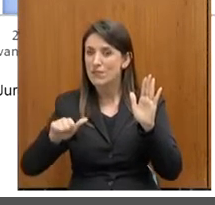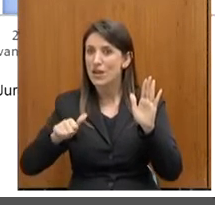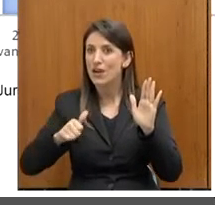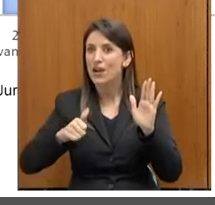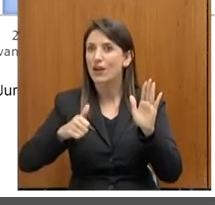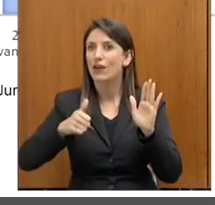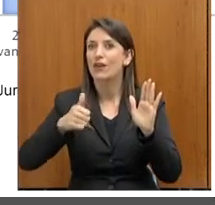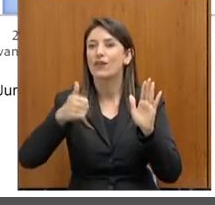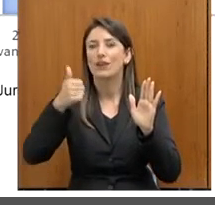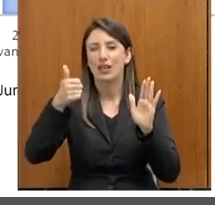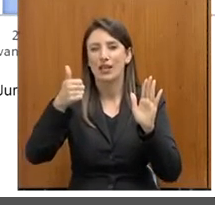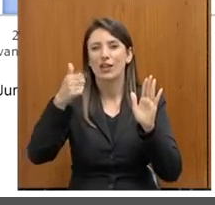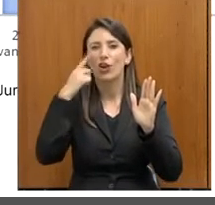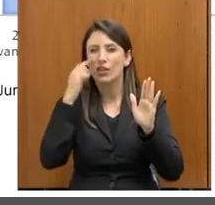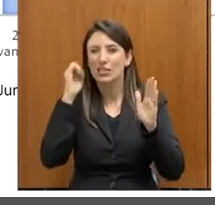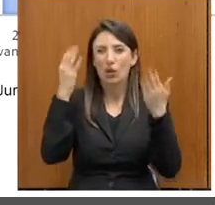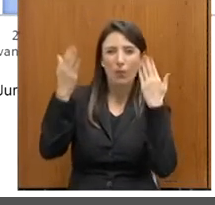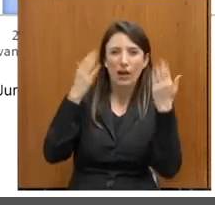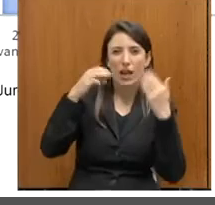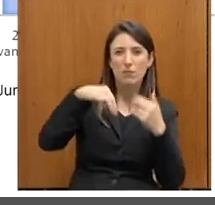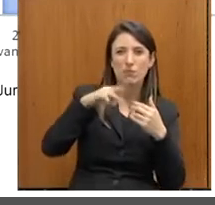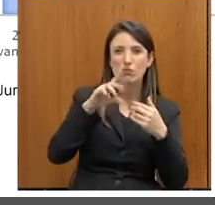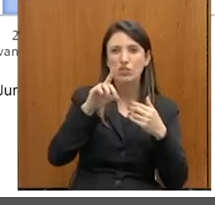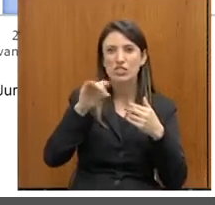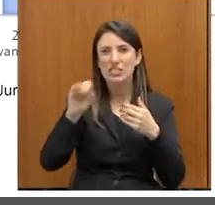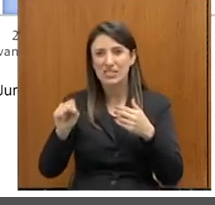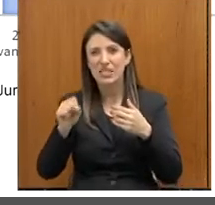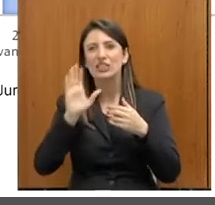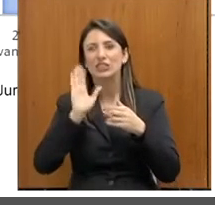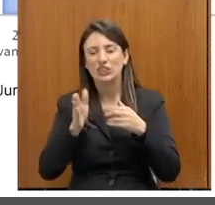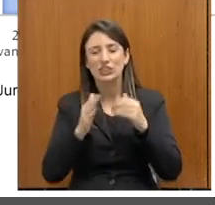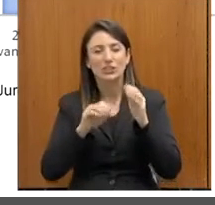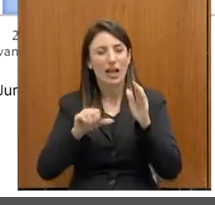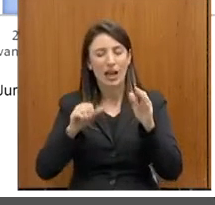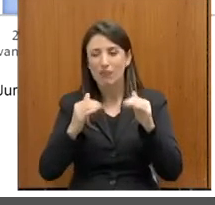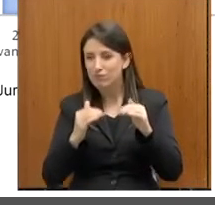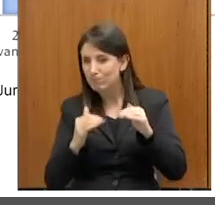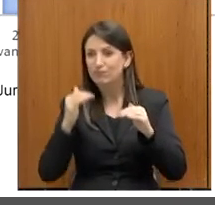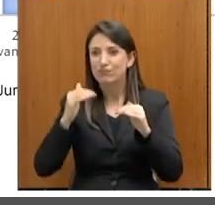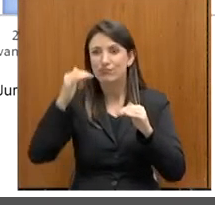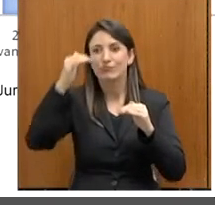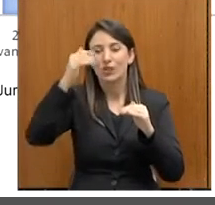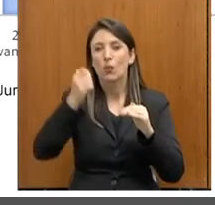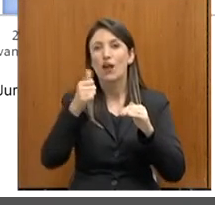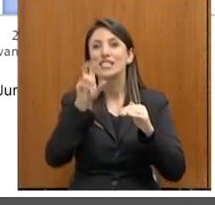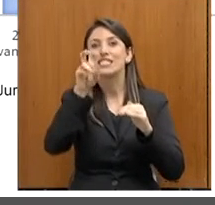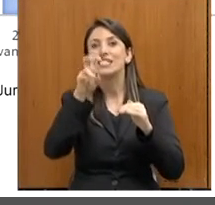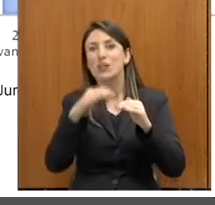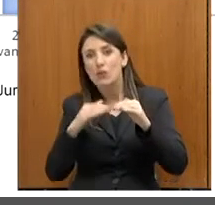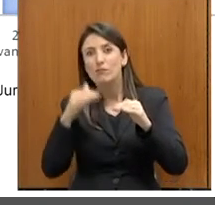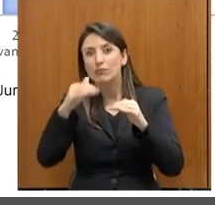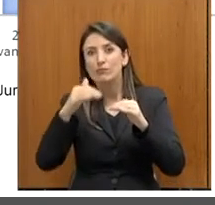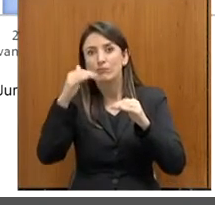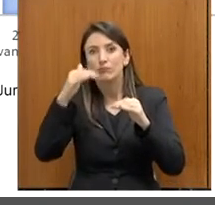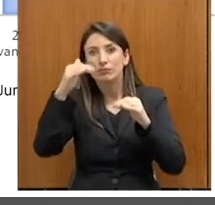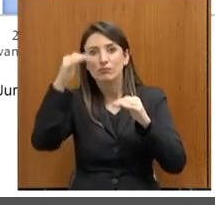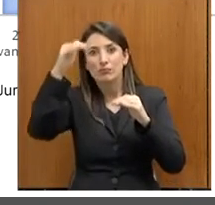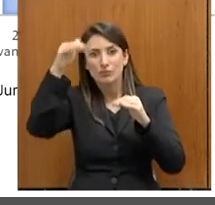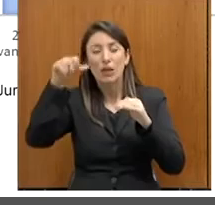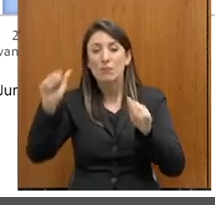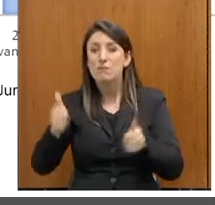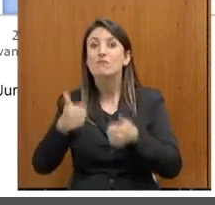caso da Woods quase cinco degraus né que é uma melhor muito expressiva e o outro resultado